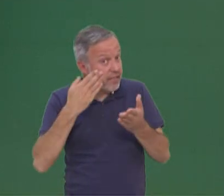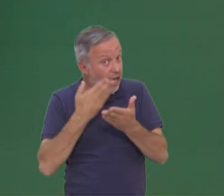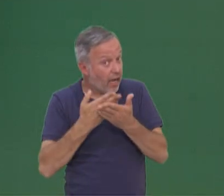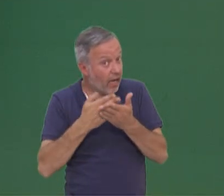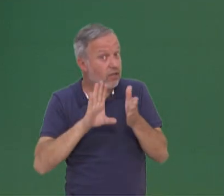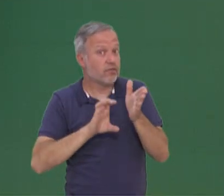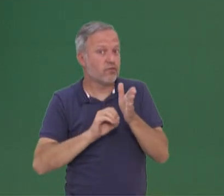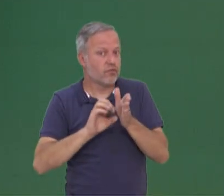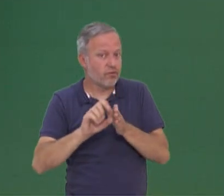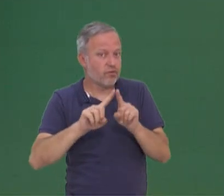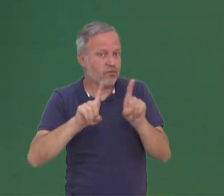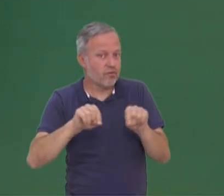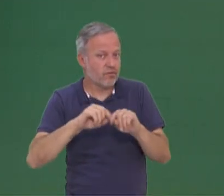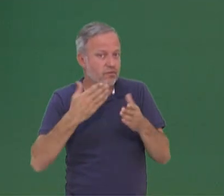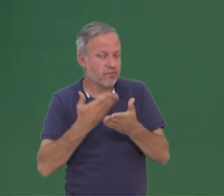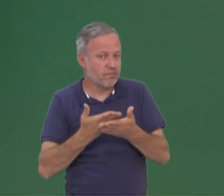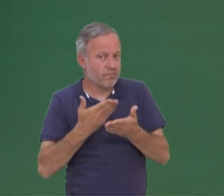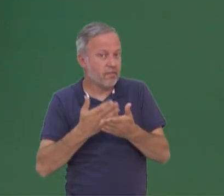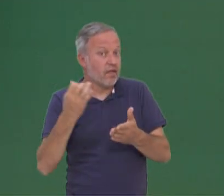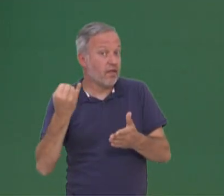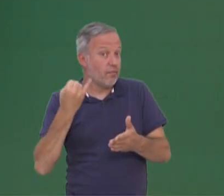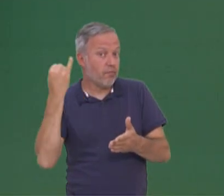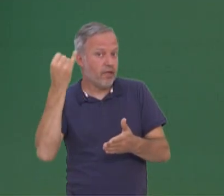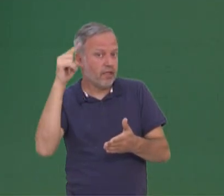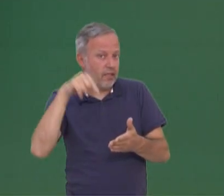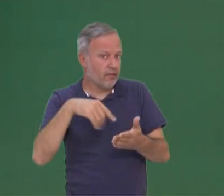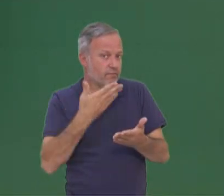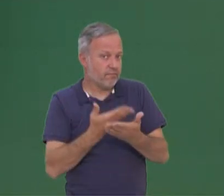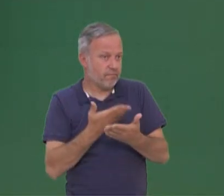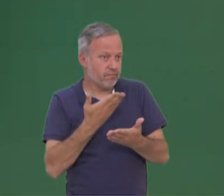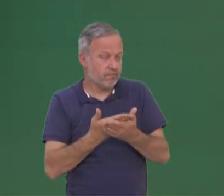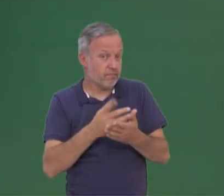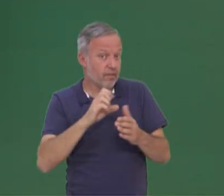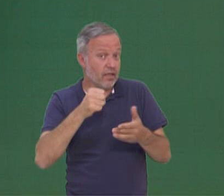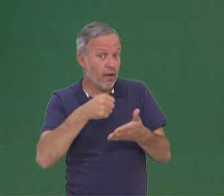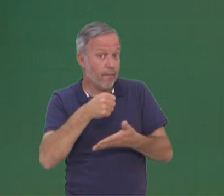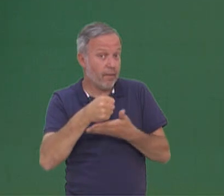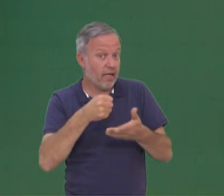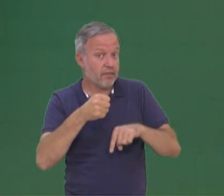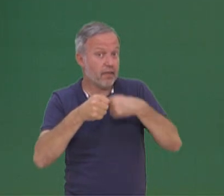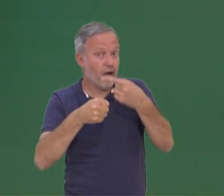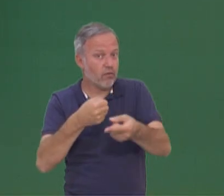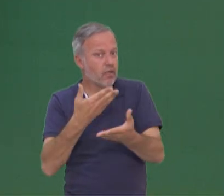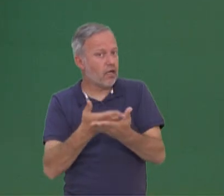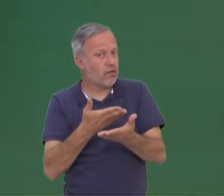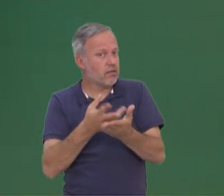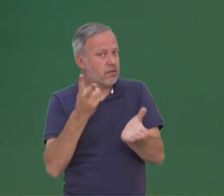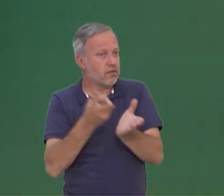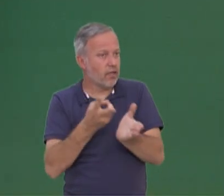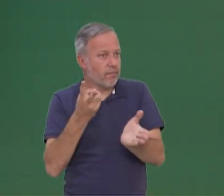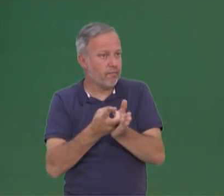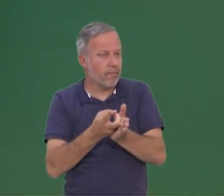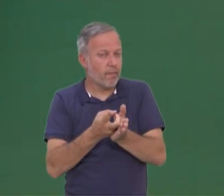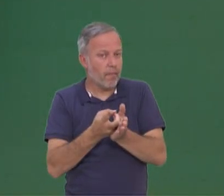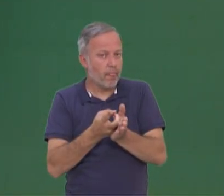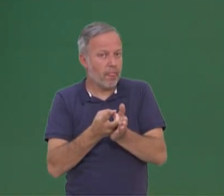É bem importante. Uma aula que passou, ela é base para as aulas que estão vindo. A aula de membrana é base